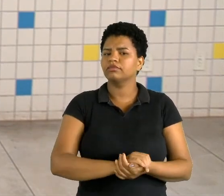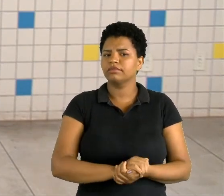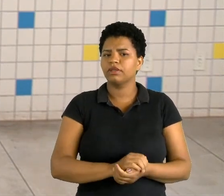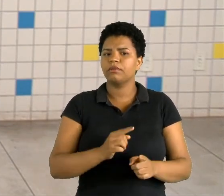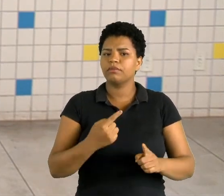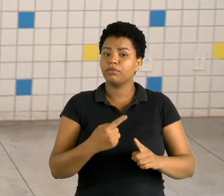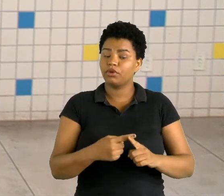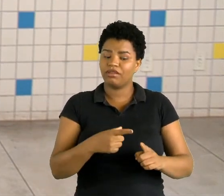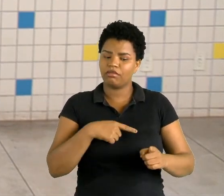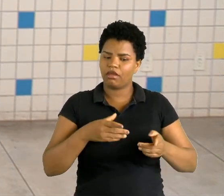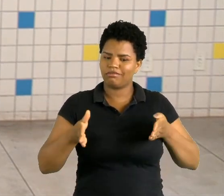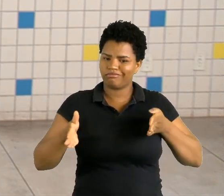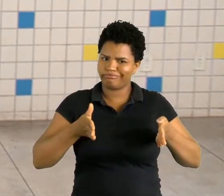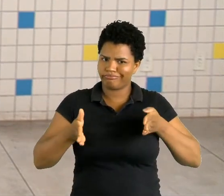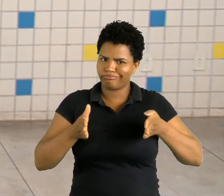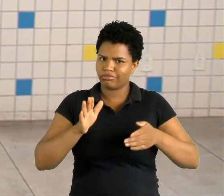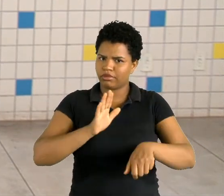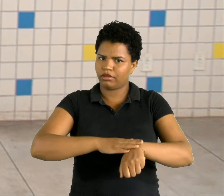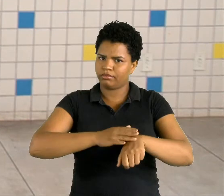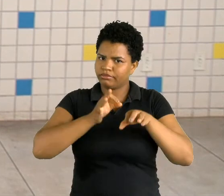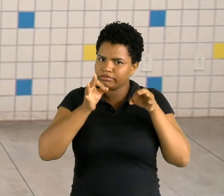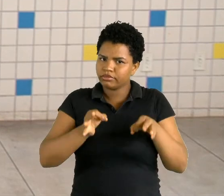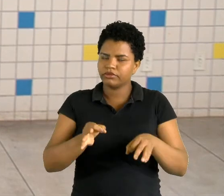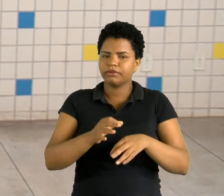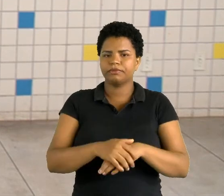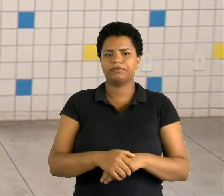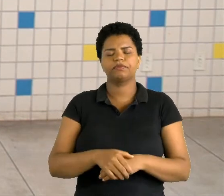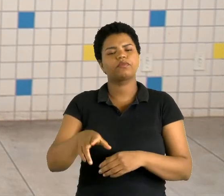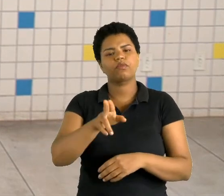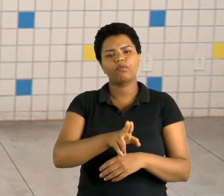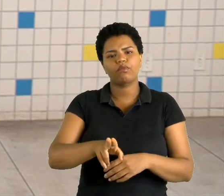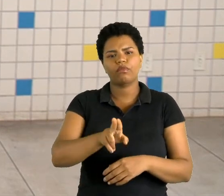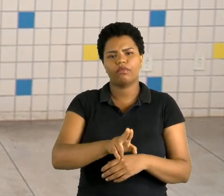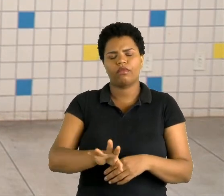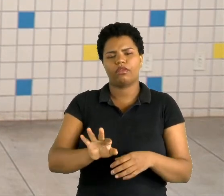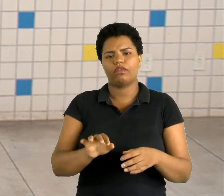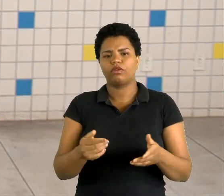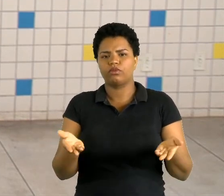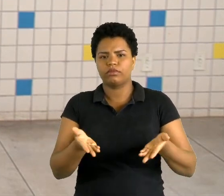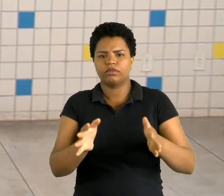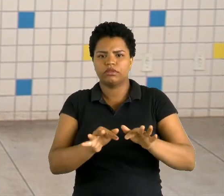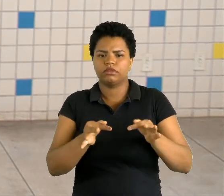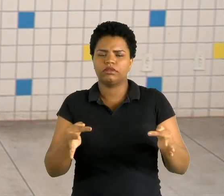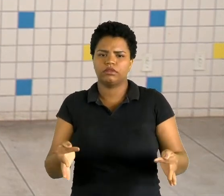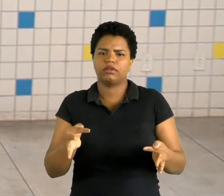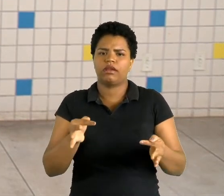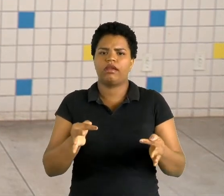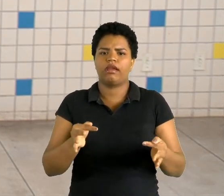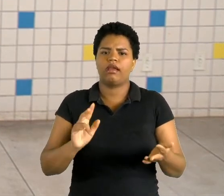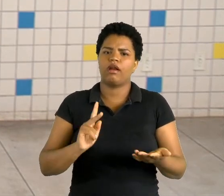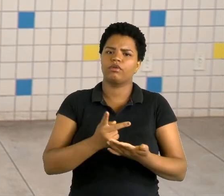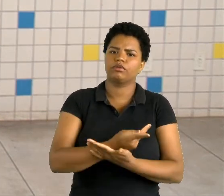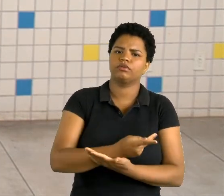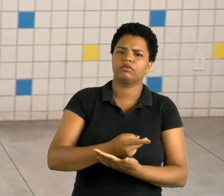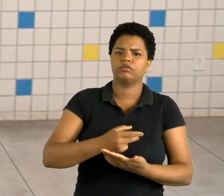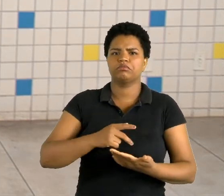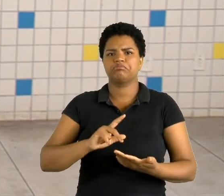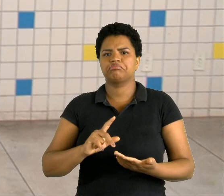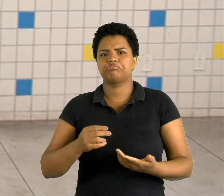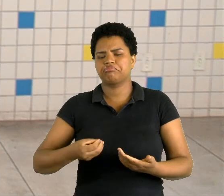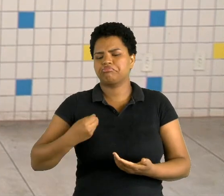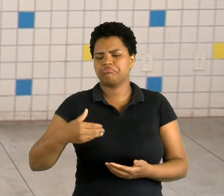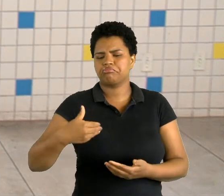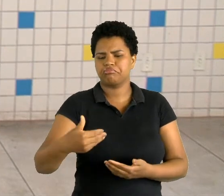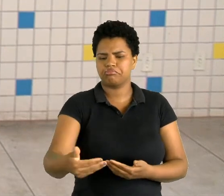período de tempo. Então, o uso do simple present são em situações rotineiras, frequentes